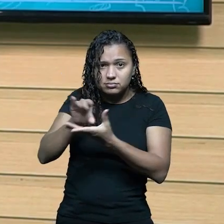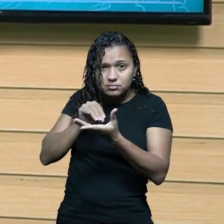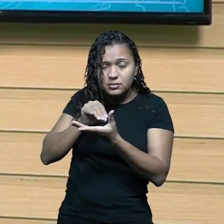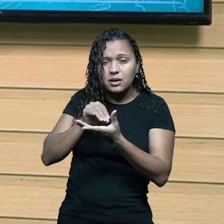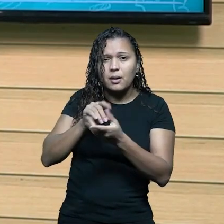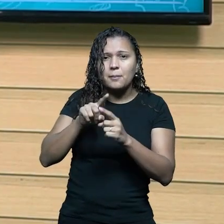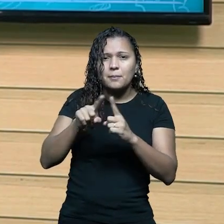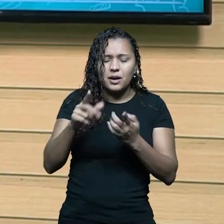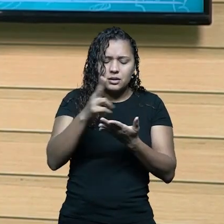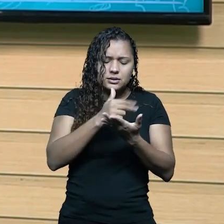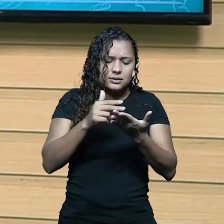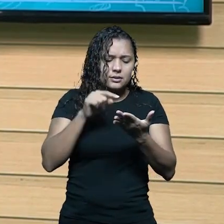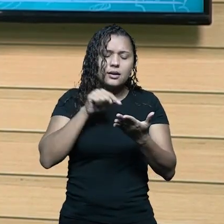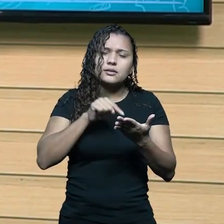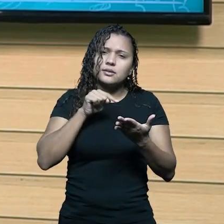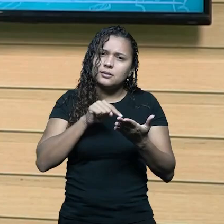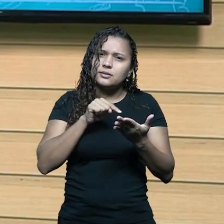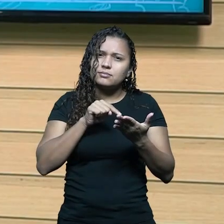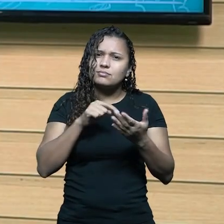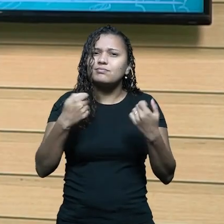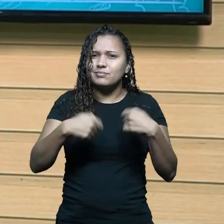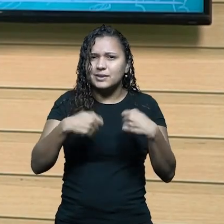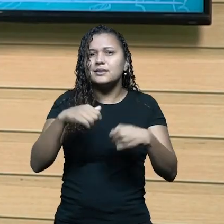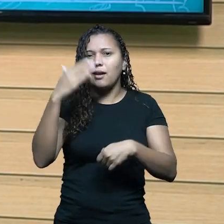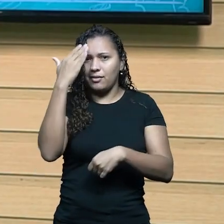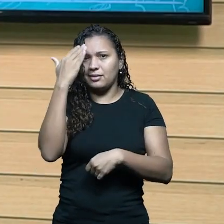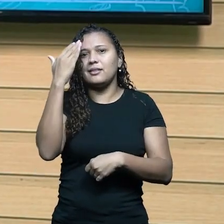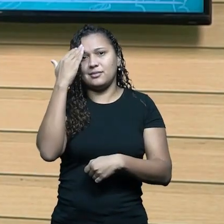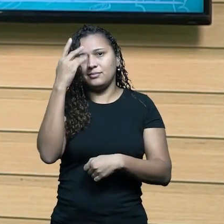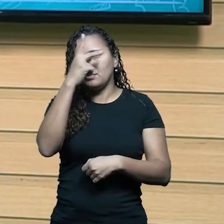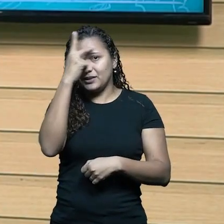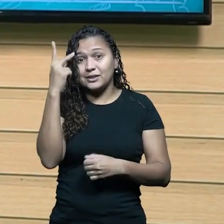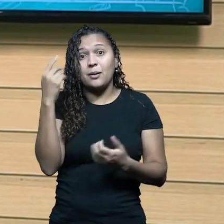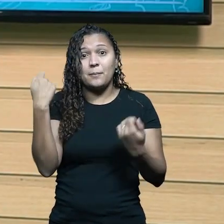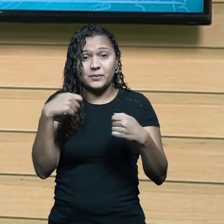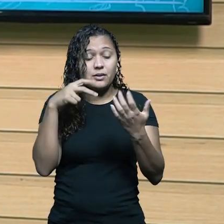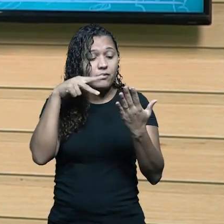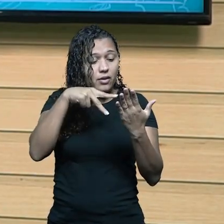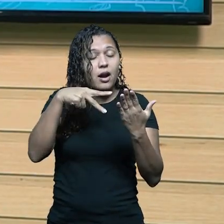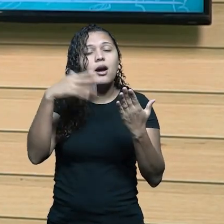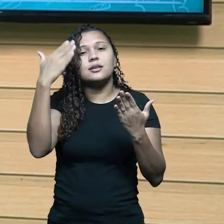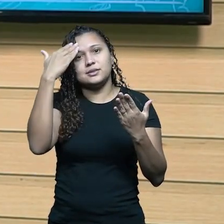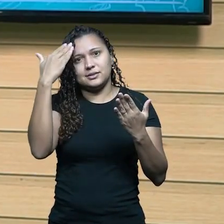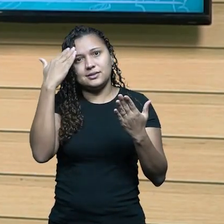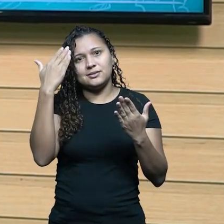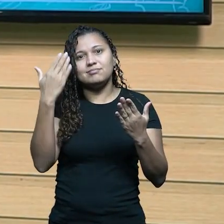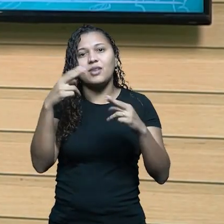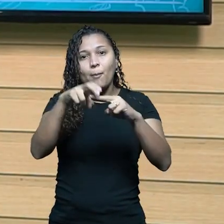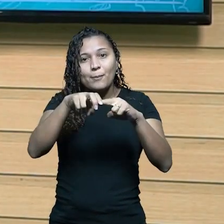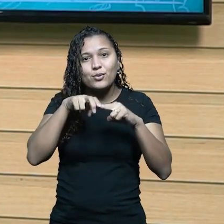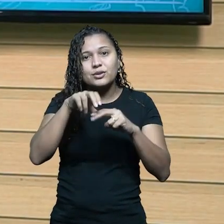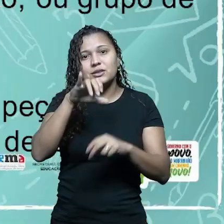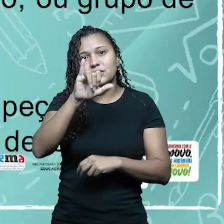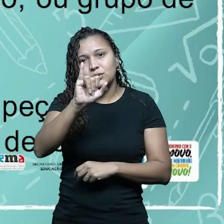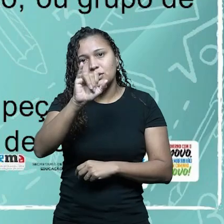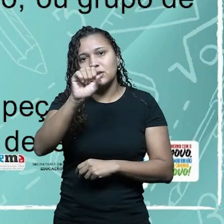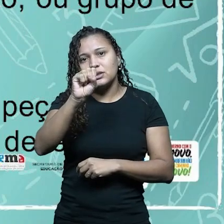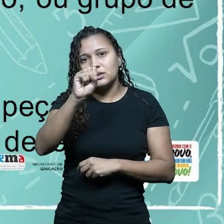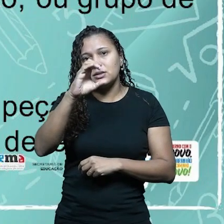figura seja um desenho que possa ser entendido. Por isso o nome, desenhos